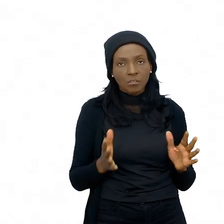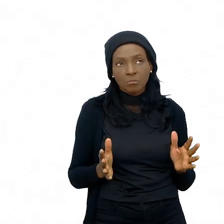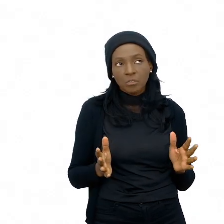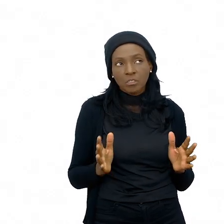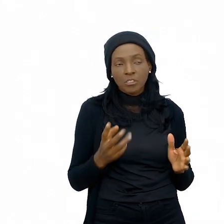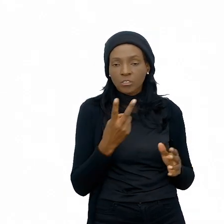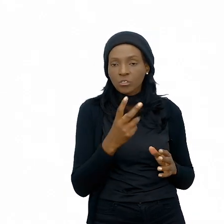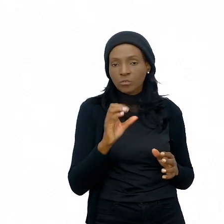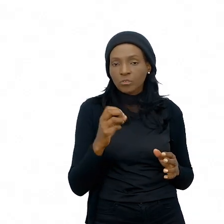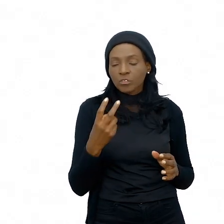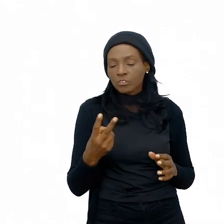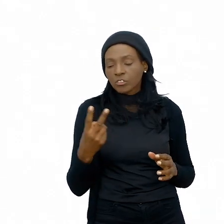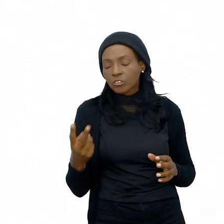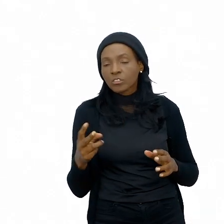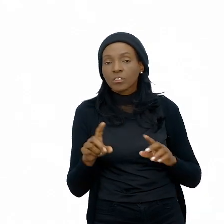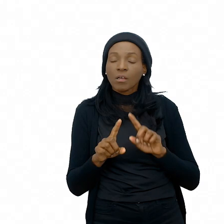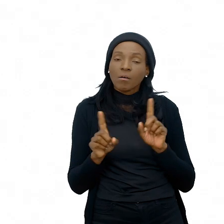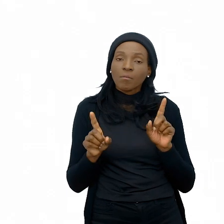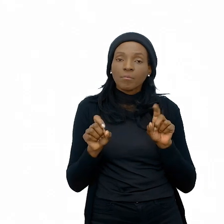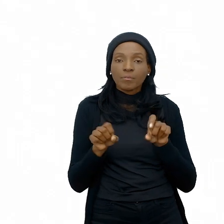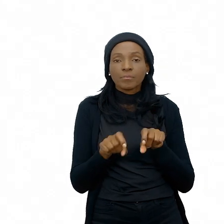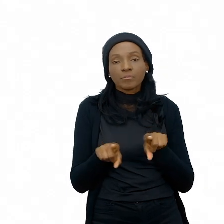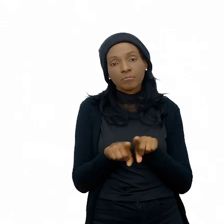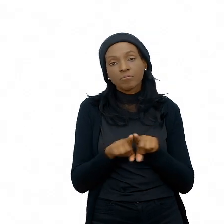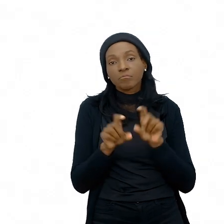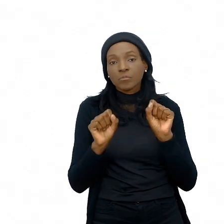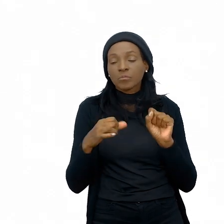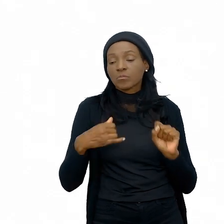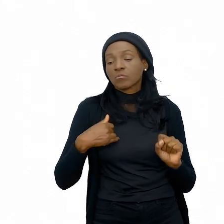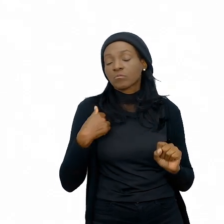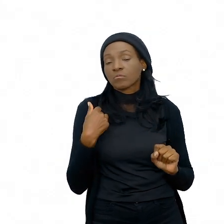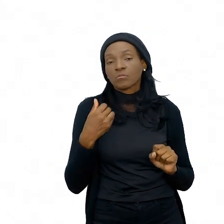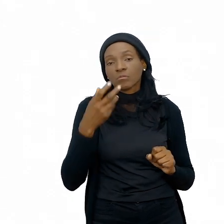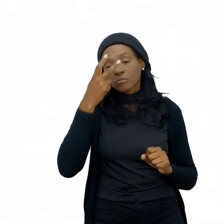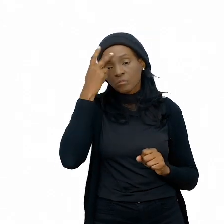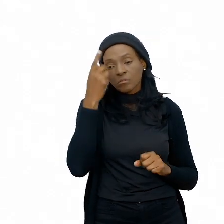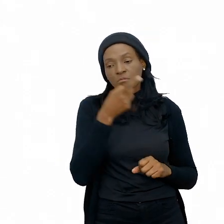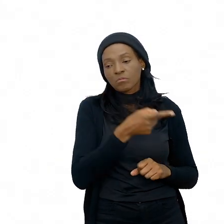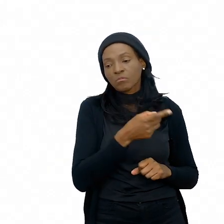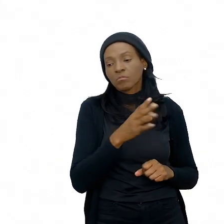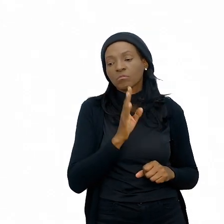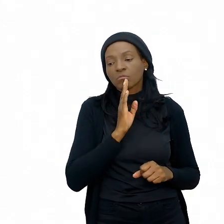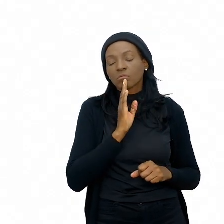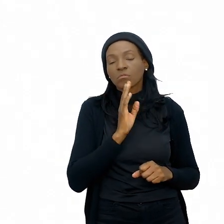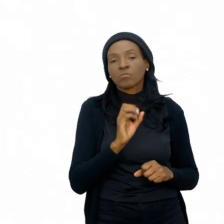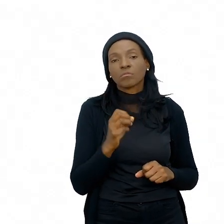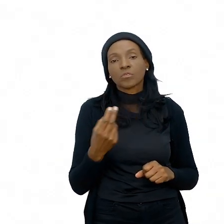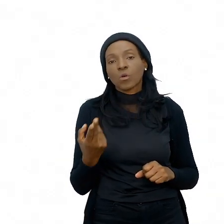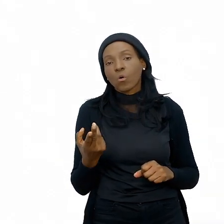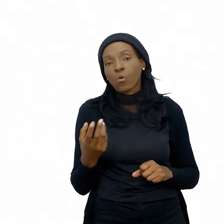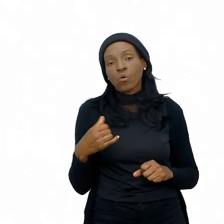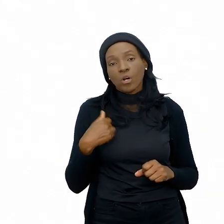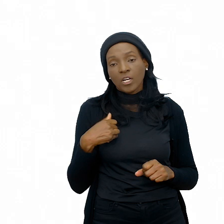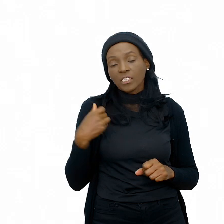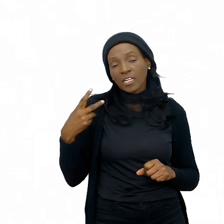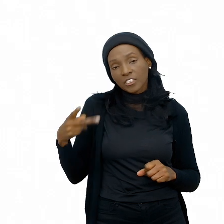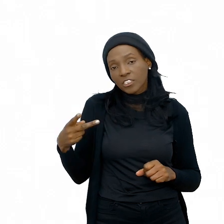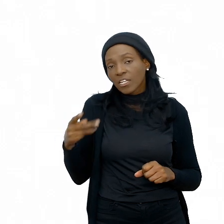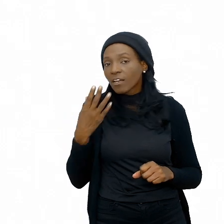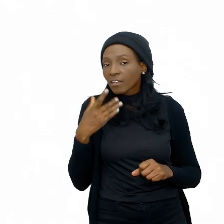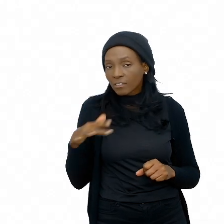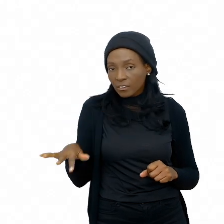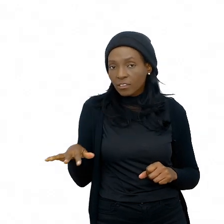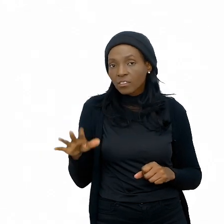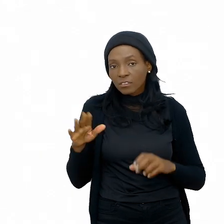ser a idade de alguém que seja muito querida delas, ou a sua própria idade. Ela pode